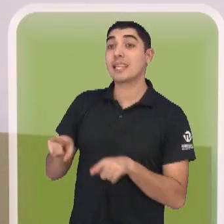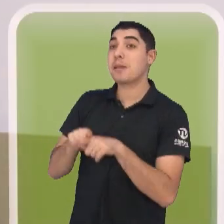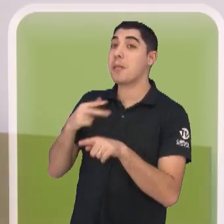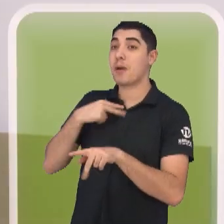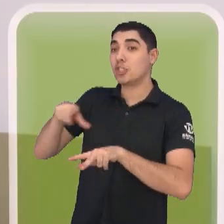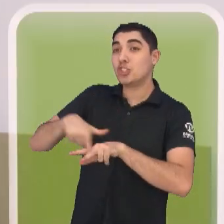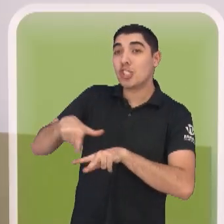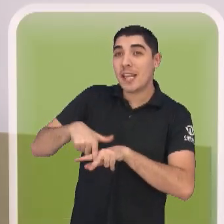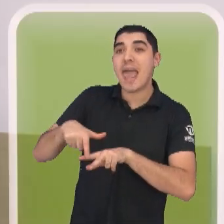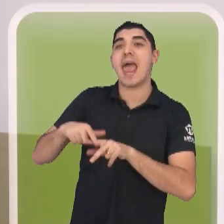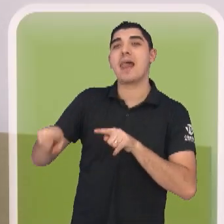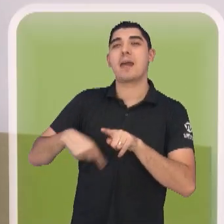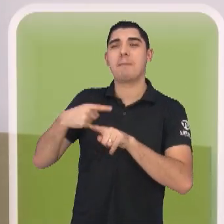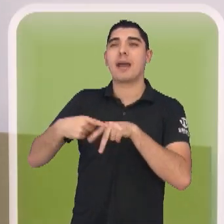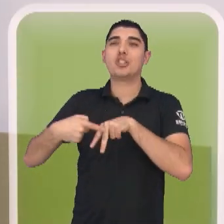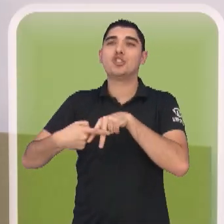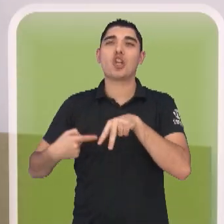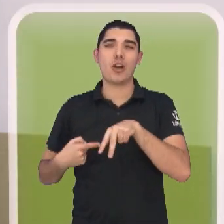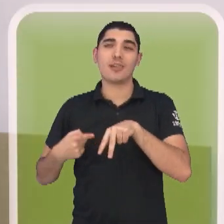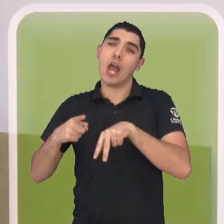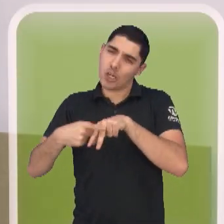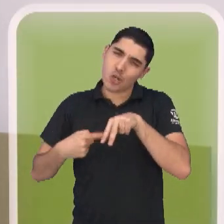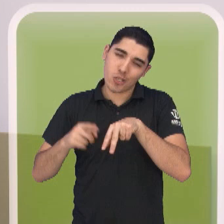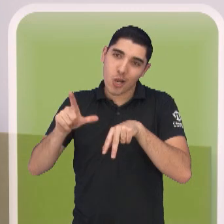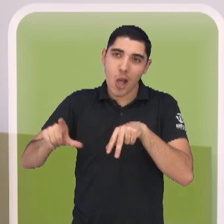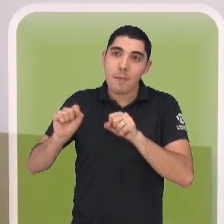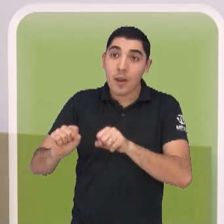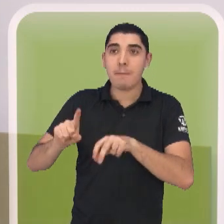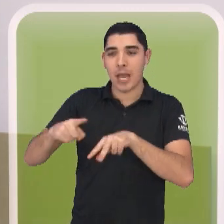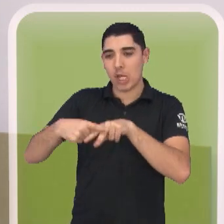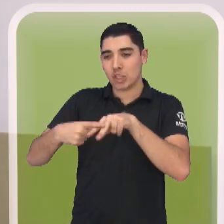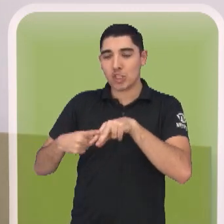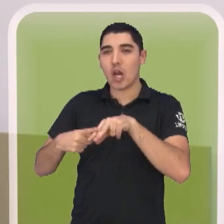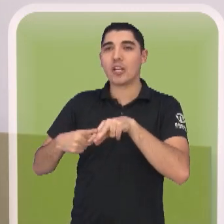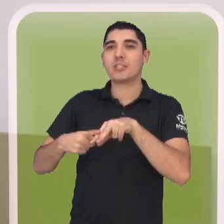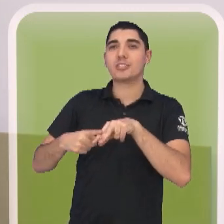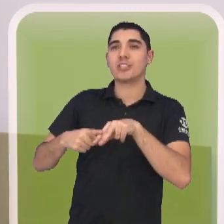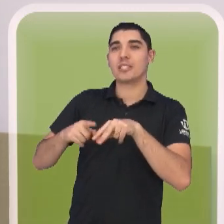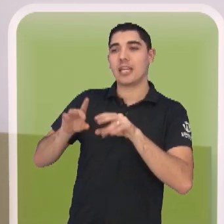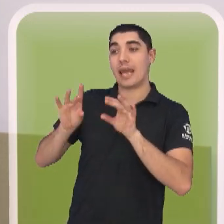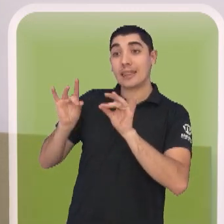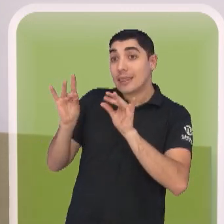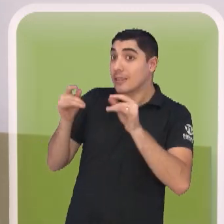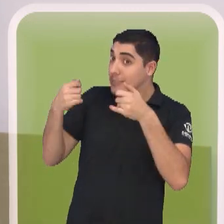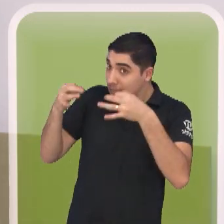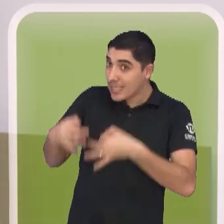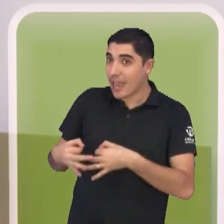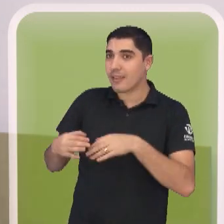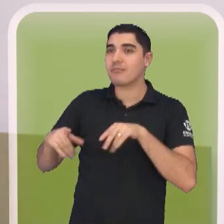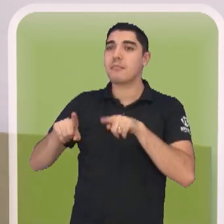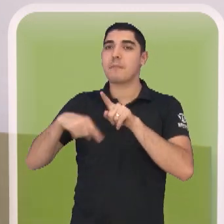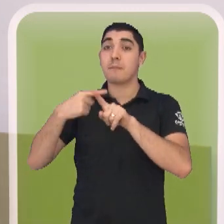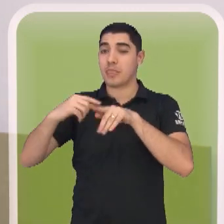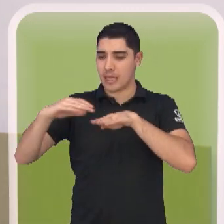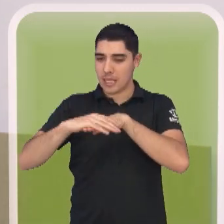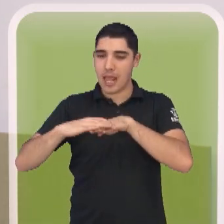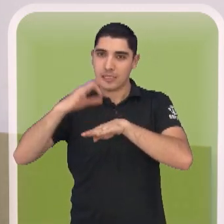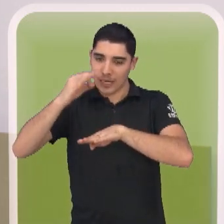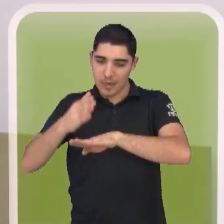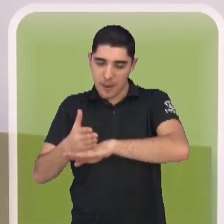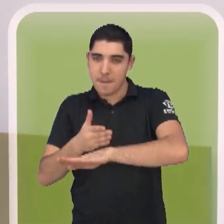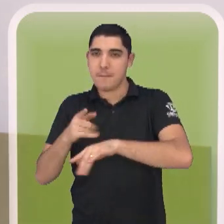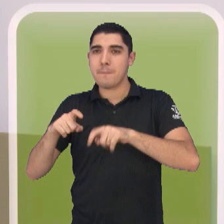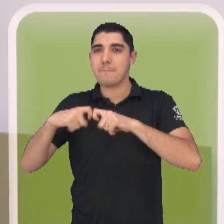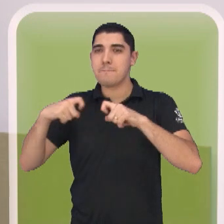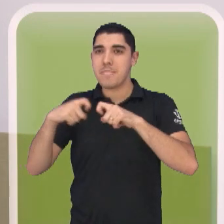bermuda bermuda até pode mas sim não muda Tactel não tem que ser um tênis apropriado um tênis legal meia vai lá com